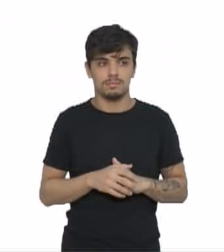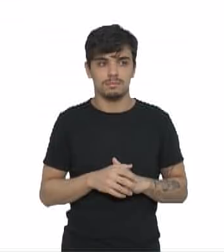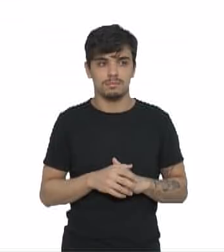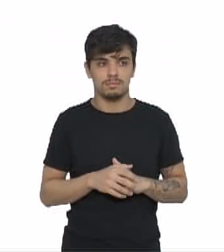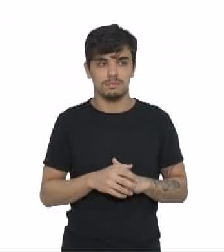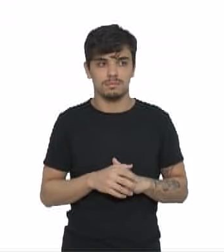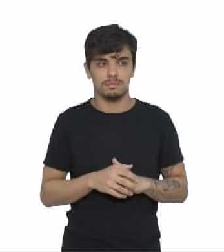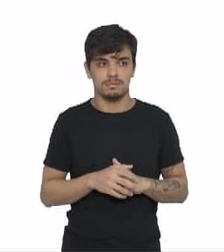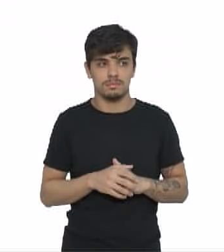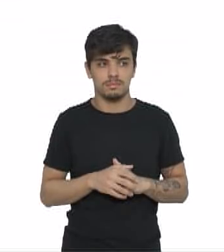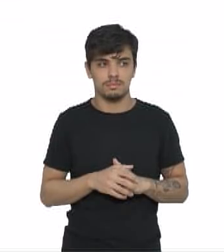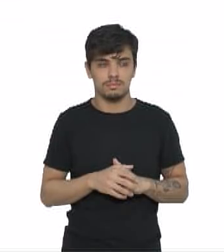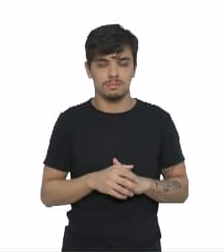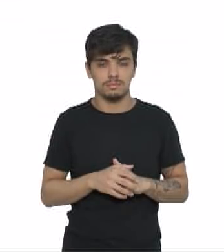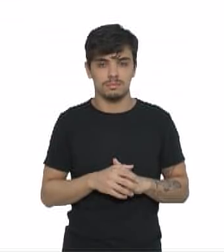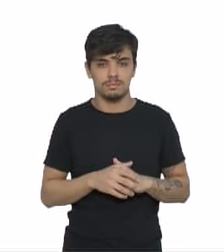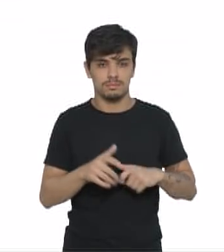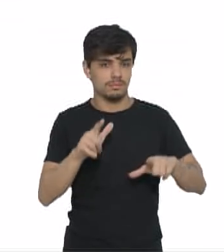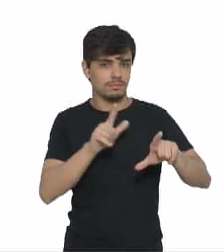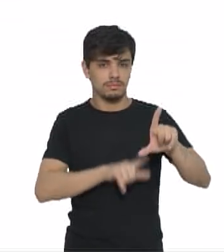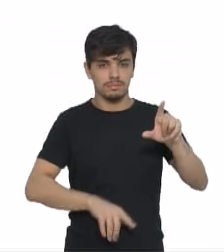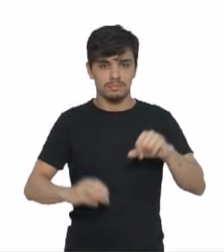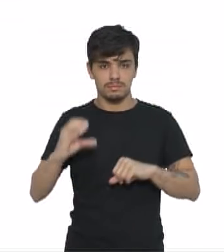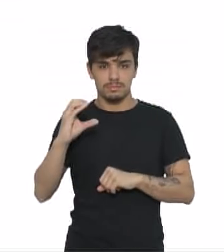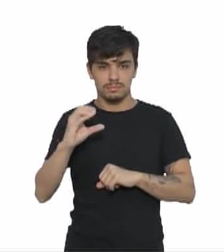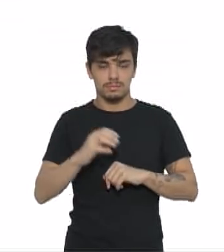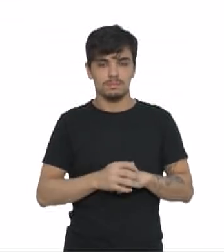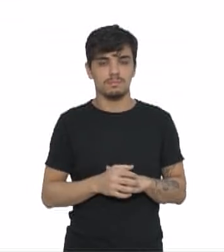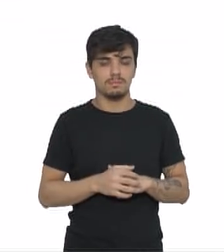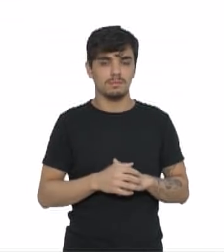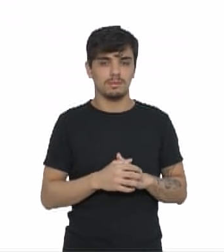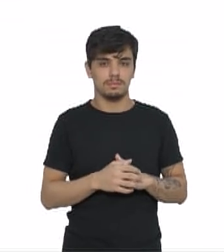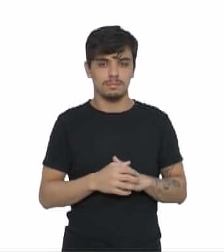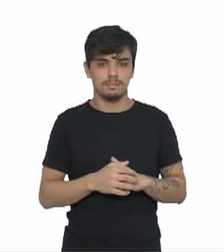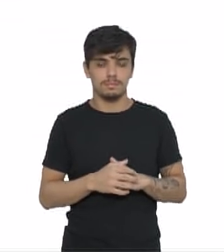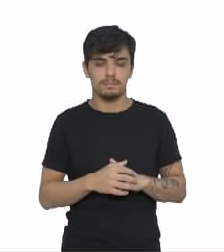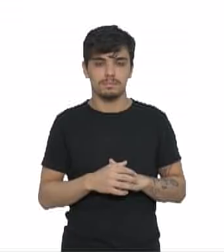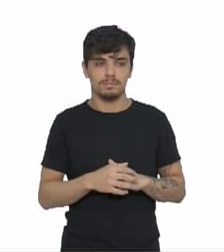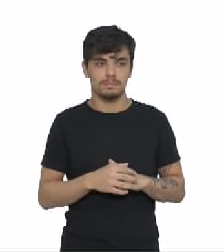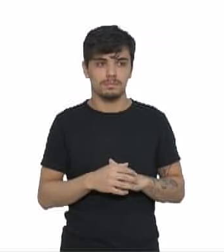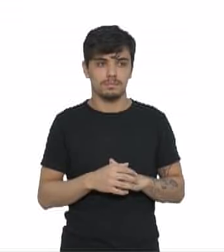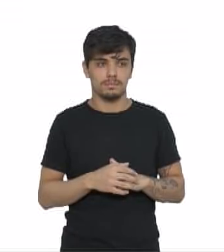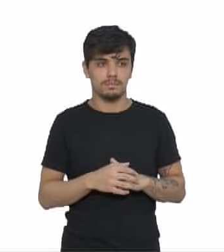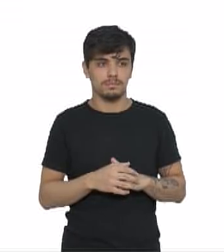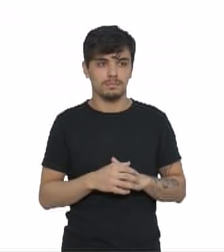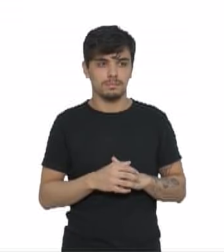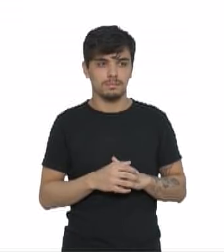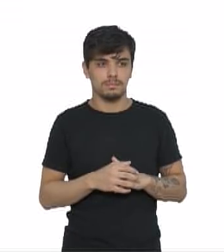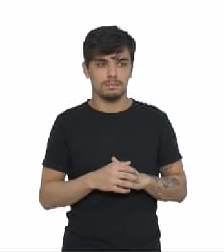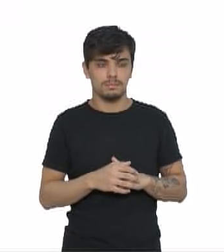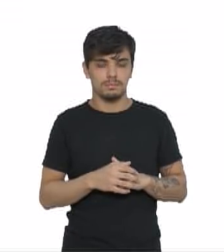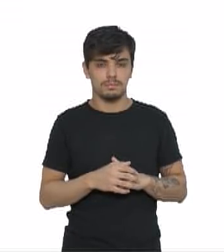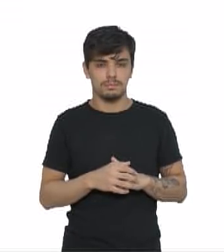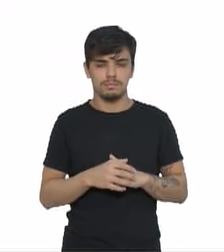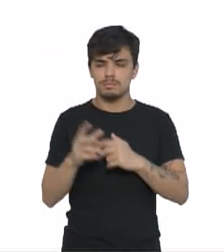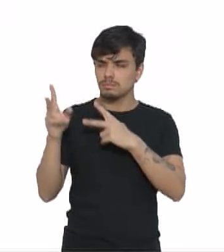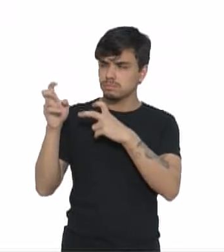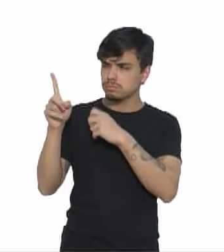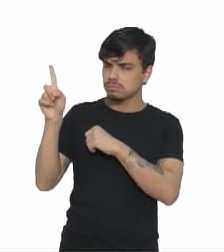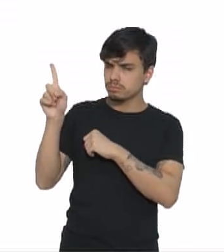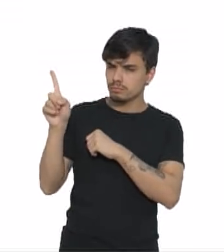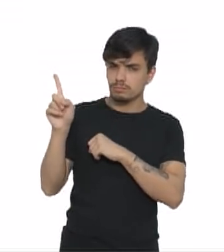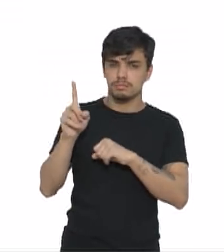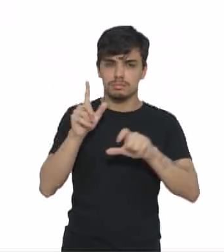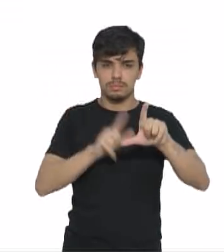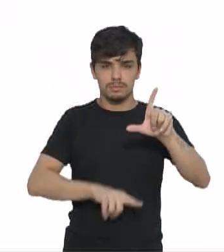Reino de Leão e Castela. Letra C, se efetivou em 1263, com a vitória contra os mouros. Ou letra D,